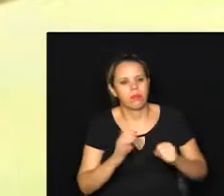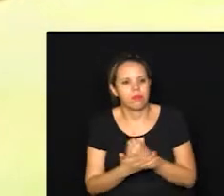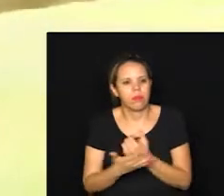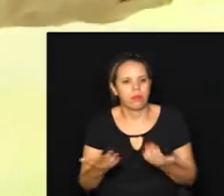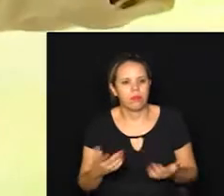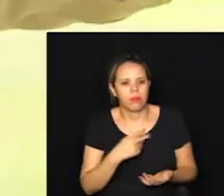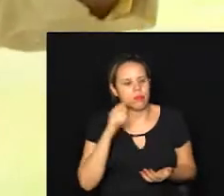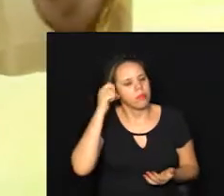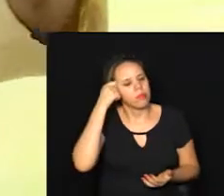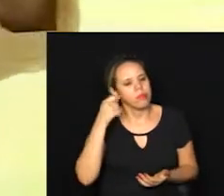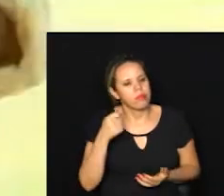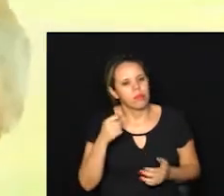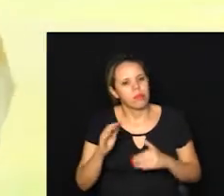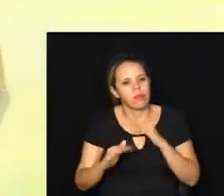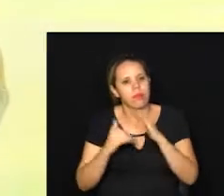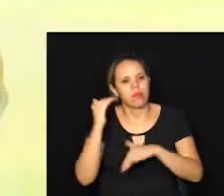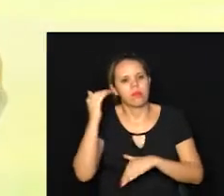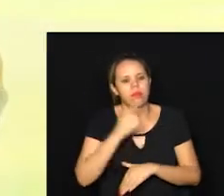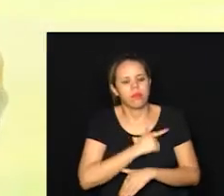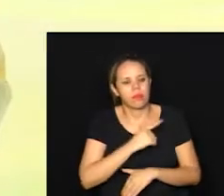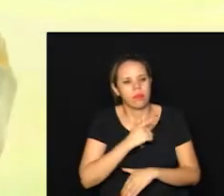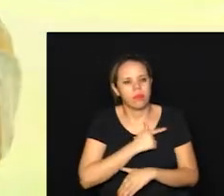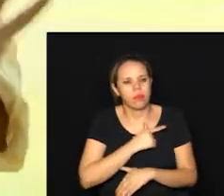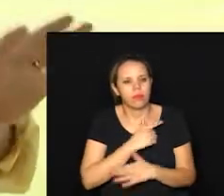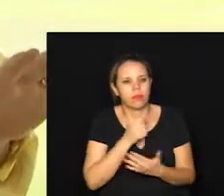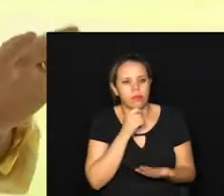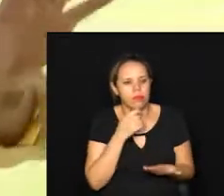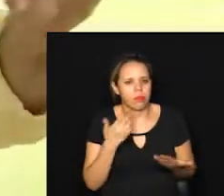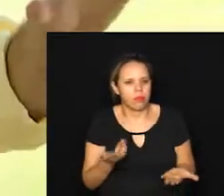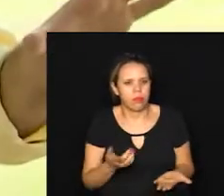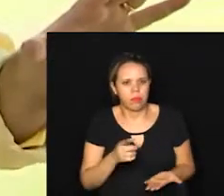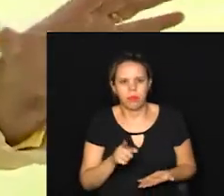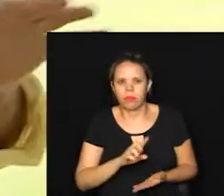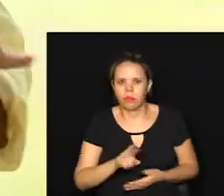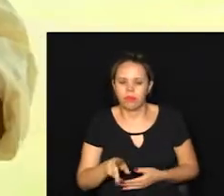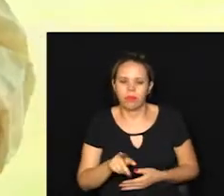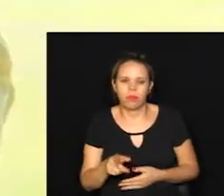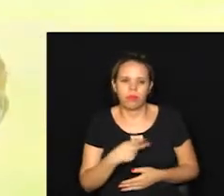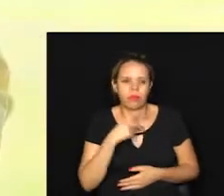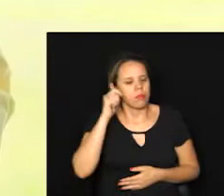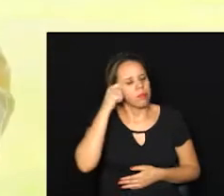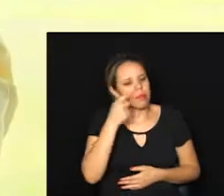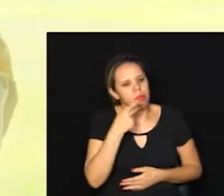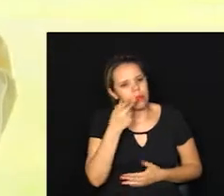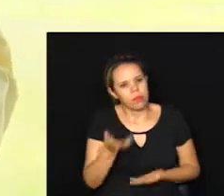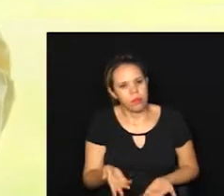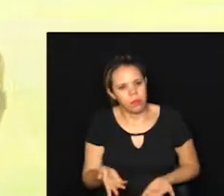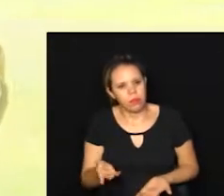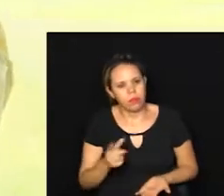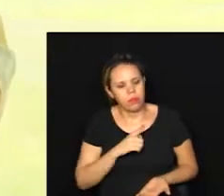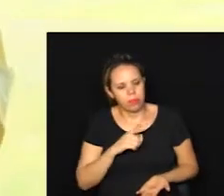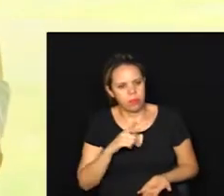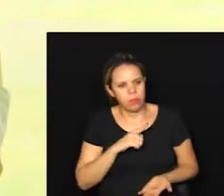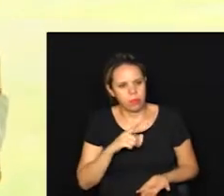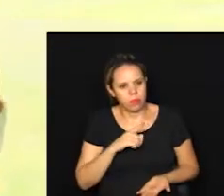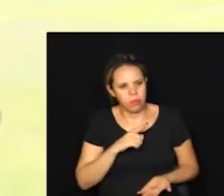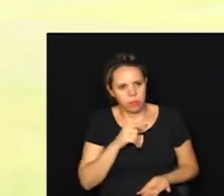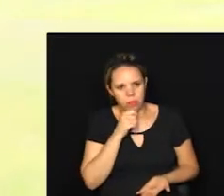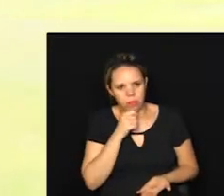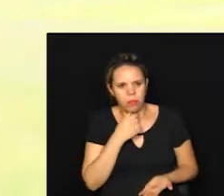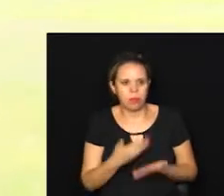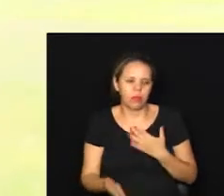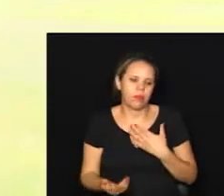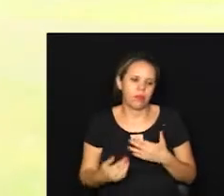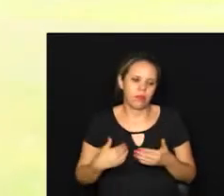a Ponte acabou se classificando, o Guarani ficou no meio do caminho. Esse não, esse a Ponte, como eu disse, embora tenha tropeçado nas